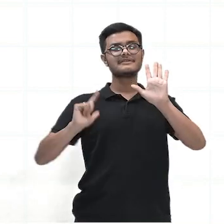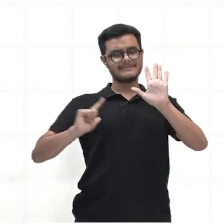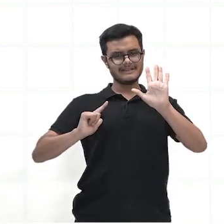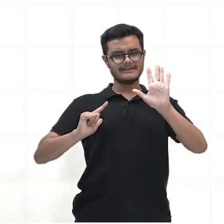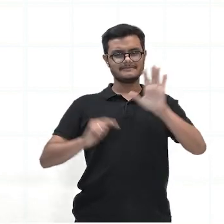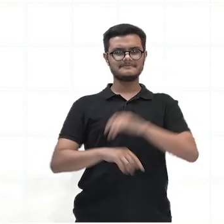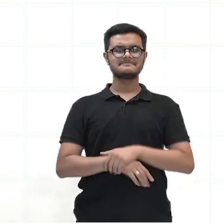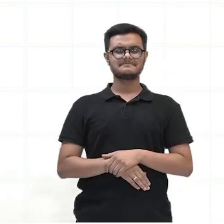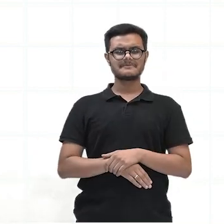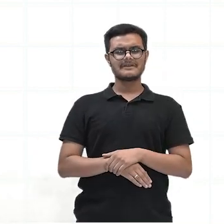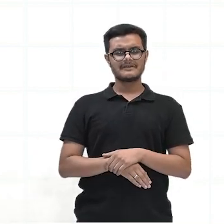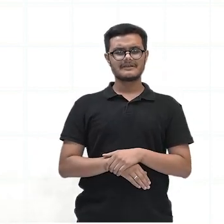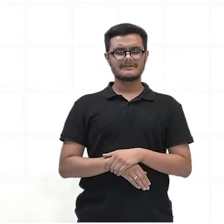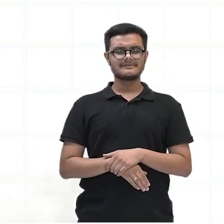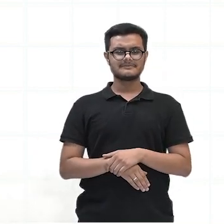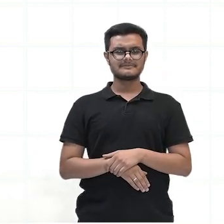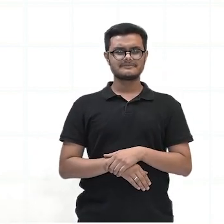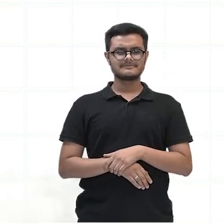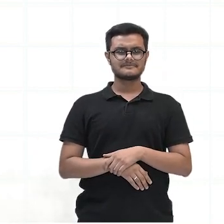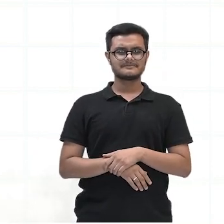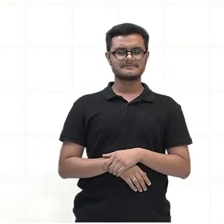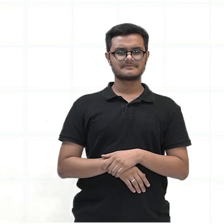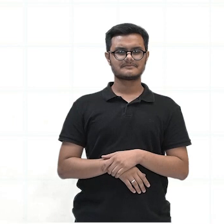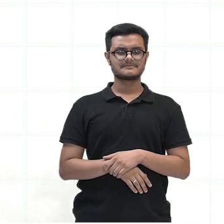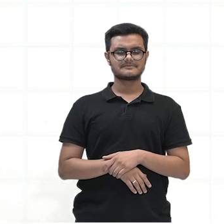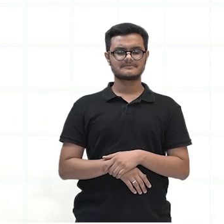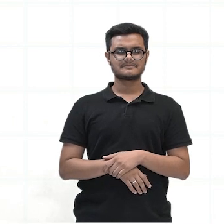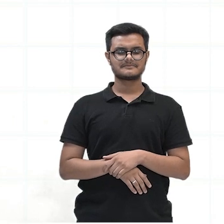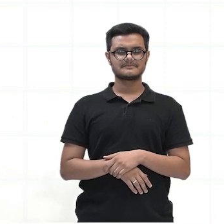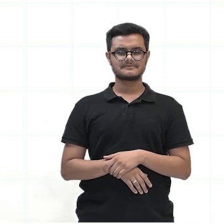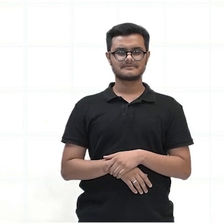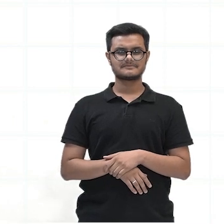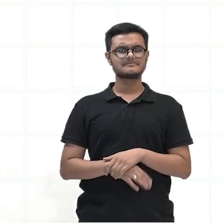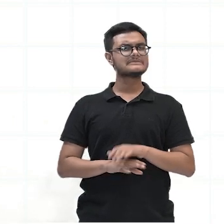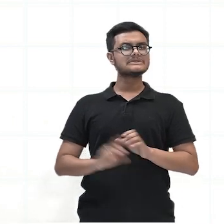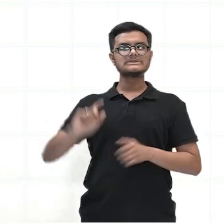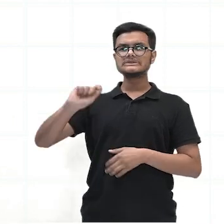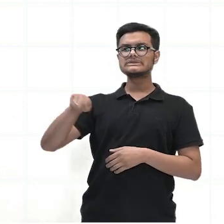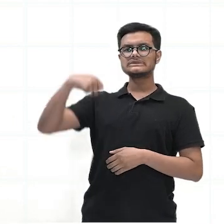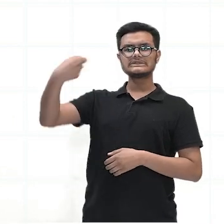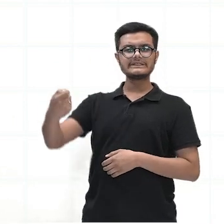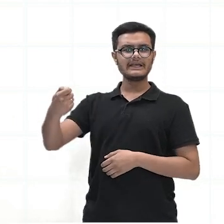Bem parecida ali com o nosso título do texto. Quem inventou